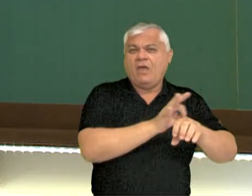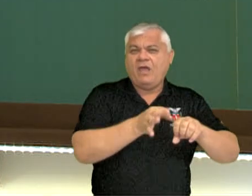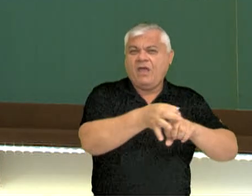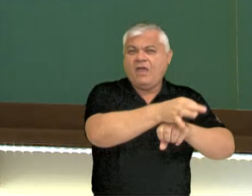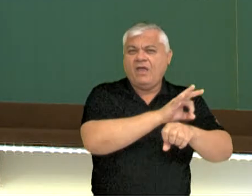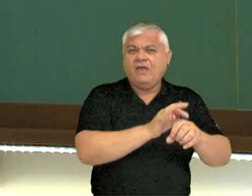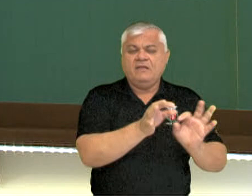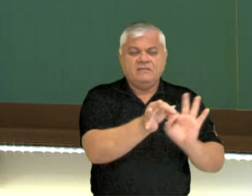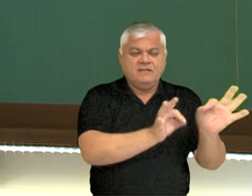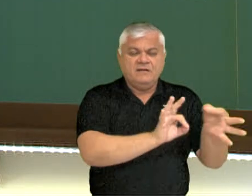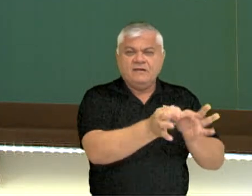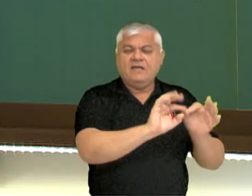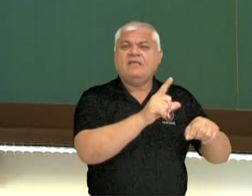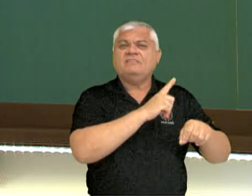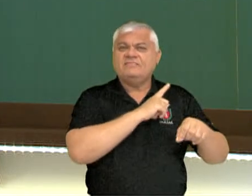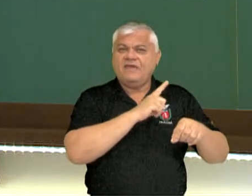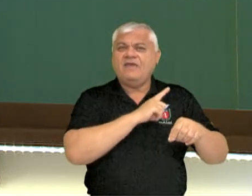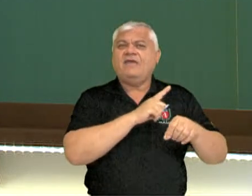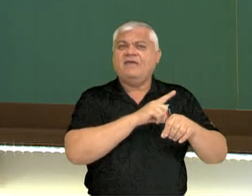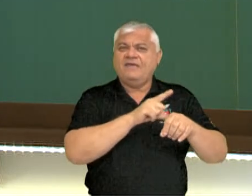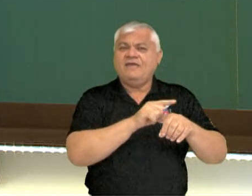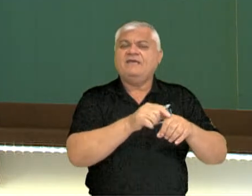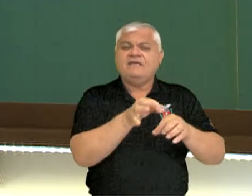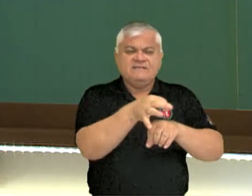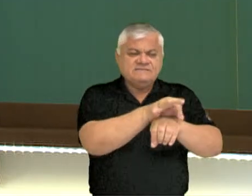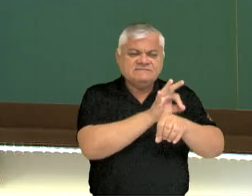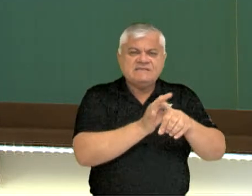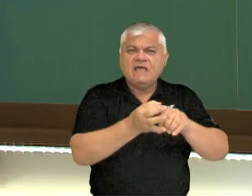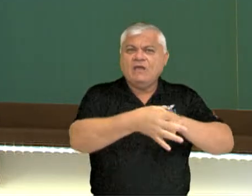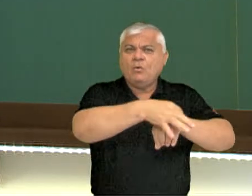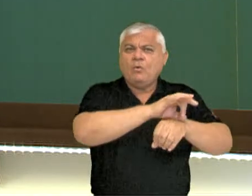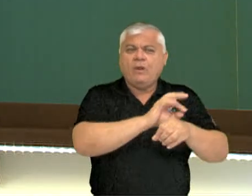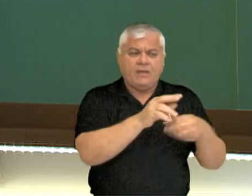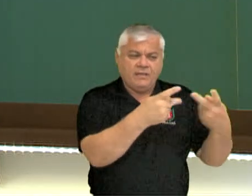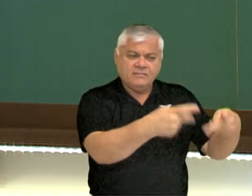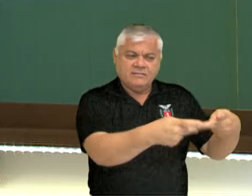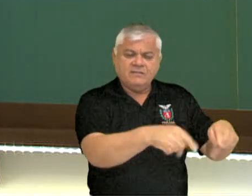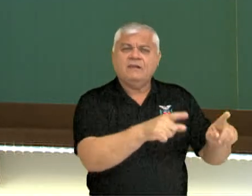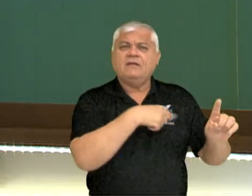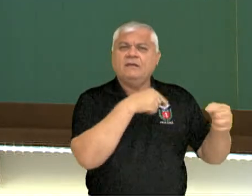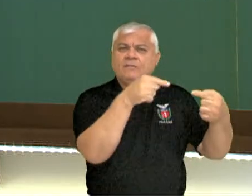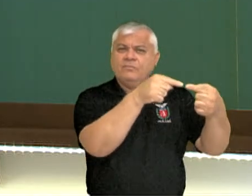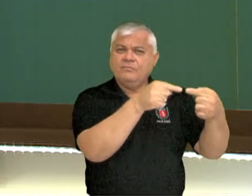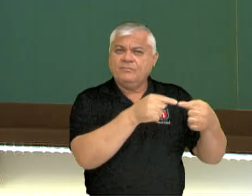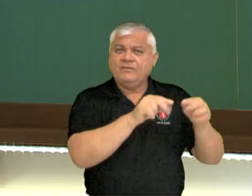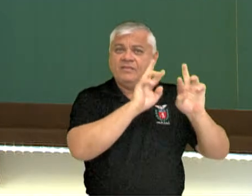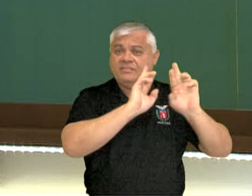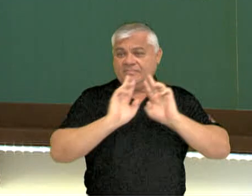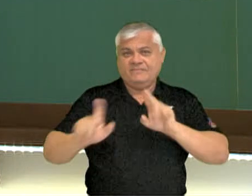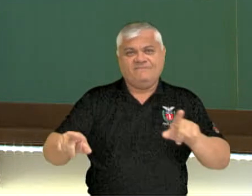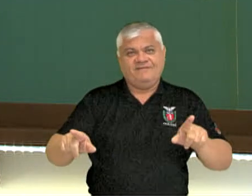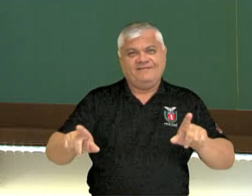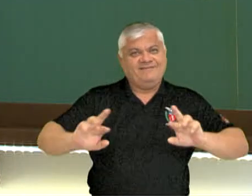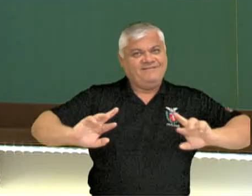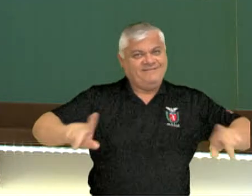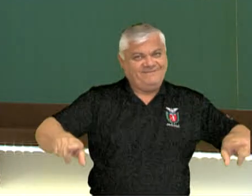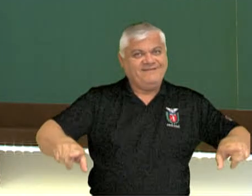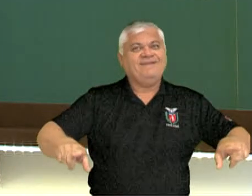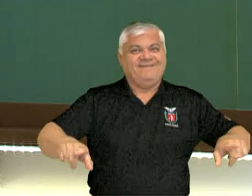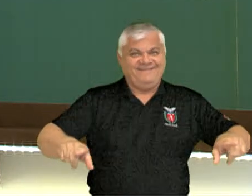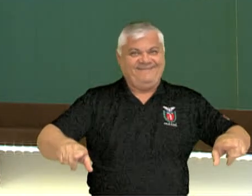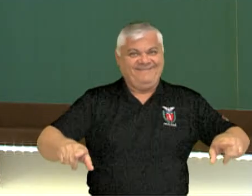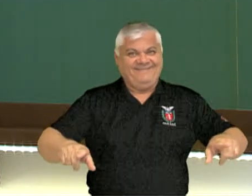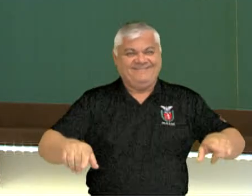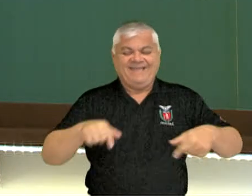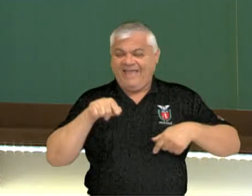de tecidos. As células das plantas vão possuir, então, funções diferentes e organização tecidual, que não